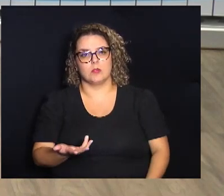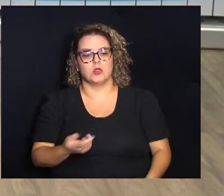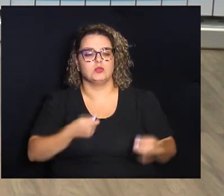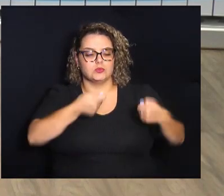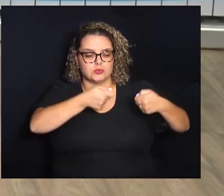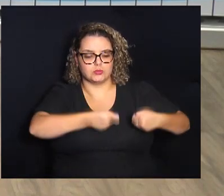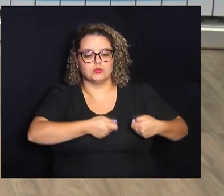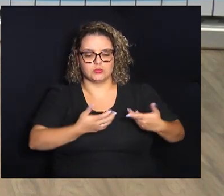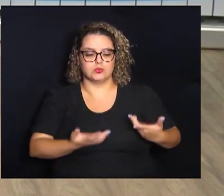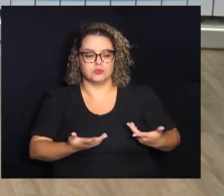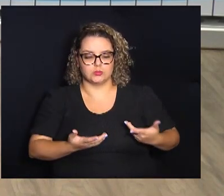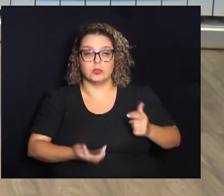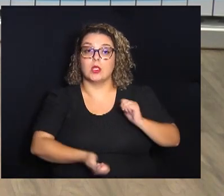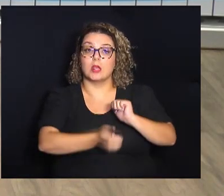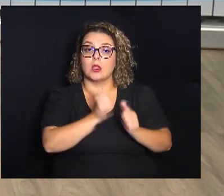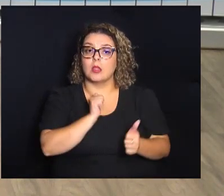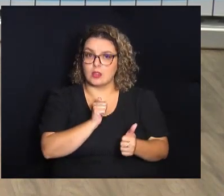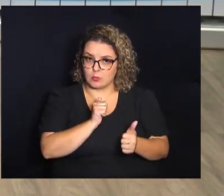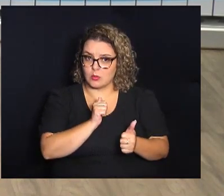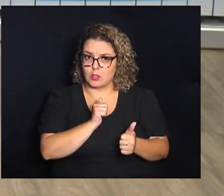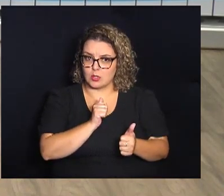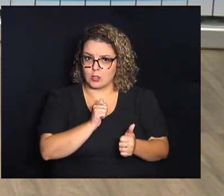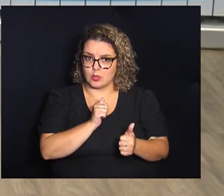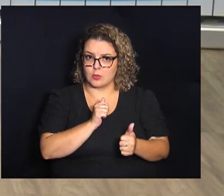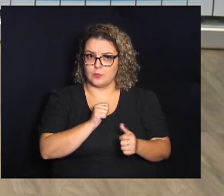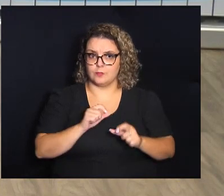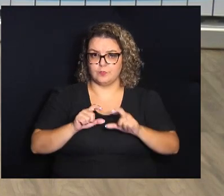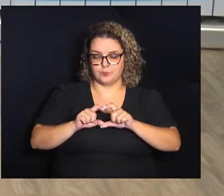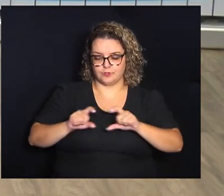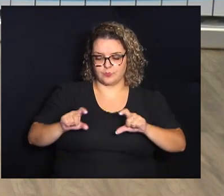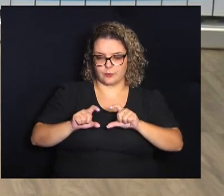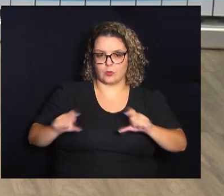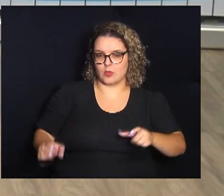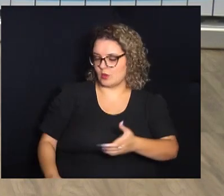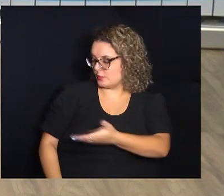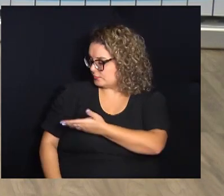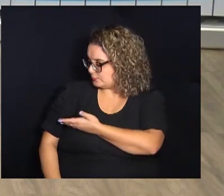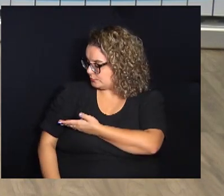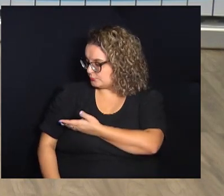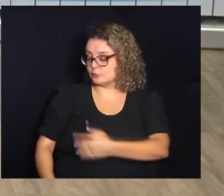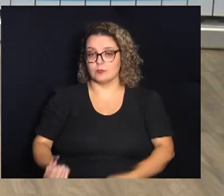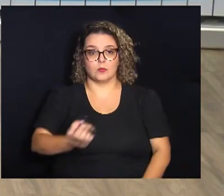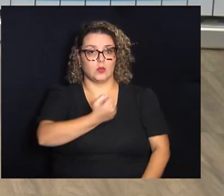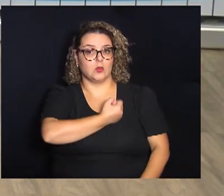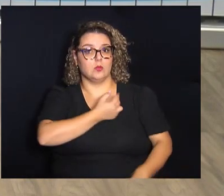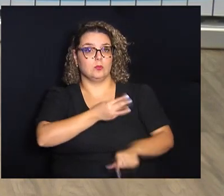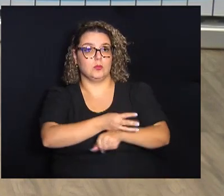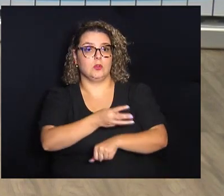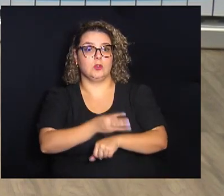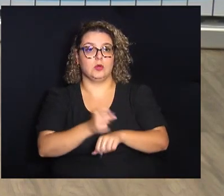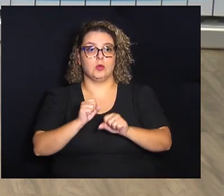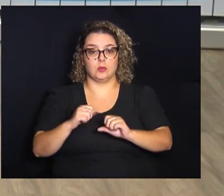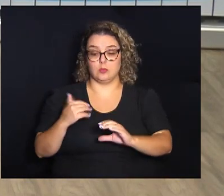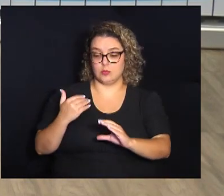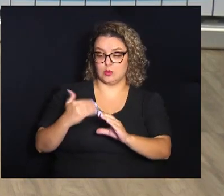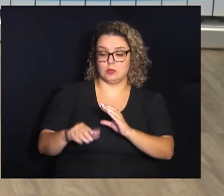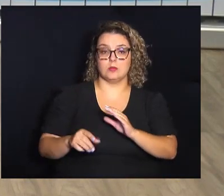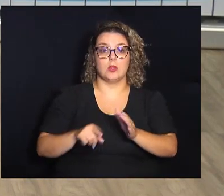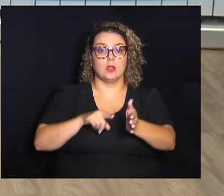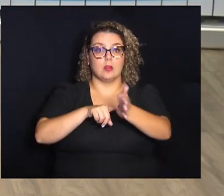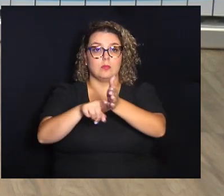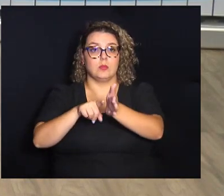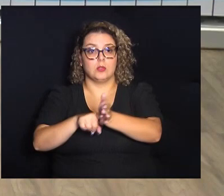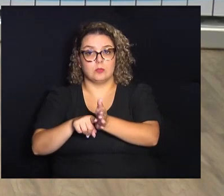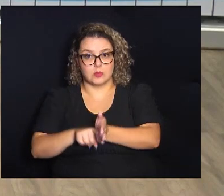apostas esportivas. Aqui embaixo da nossa tela está o número do nosso WhatsApp que você pode enviar o seu questionamento, a